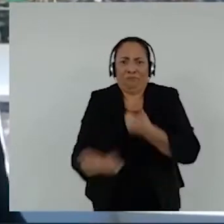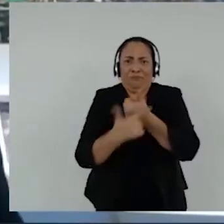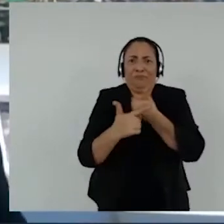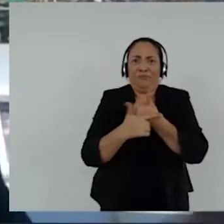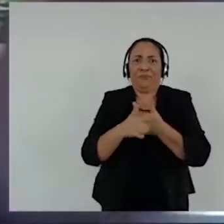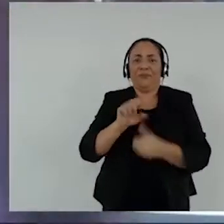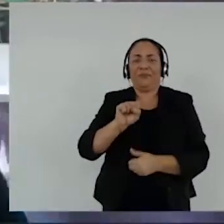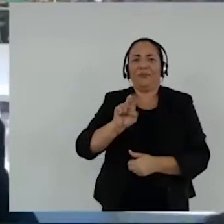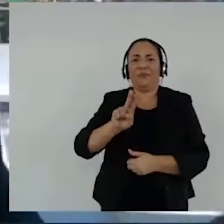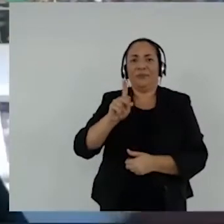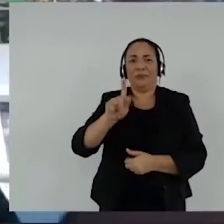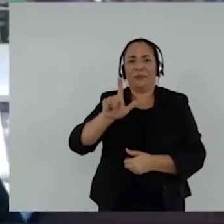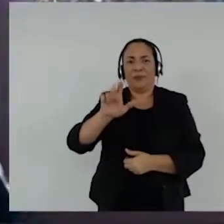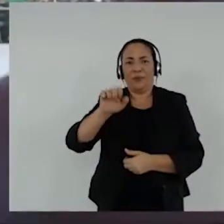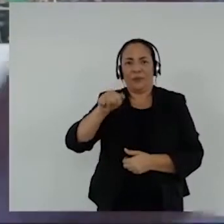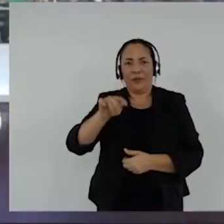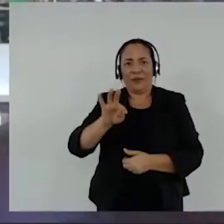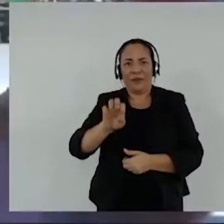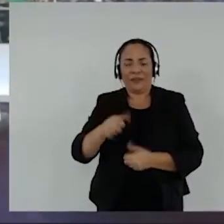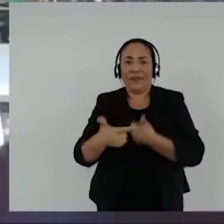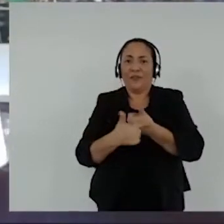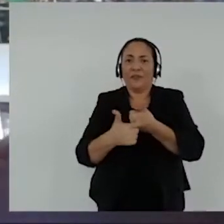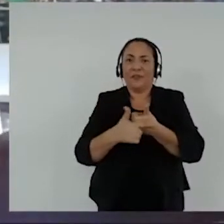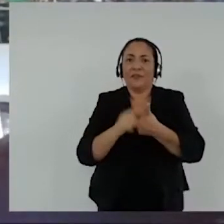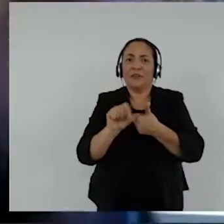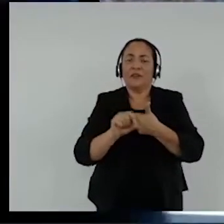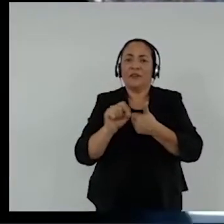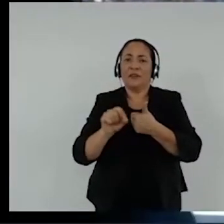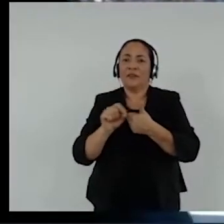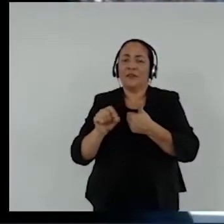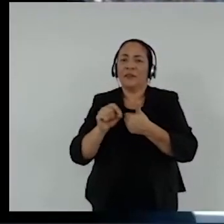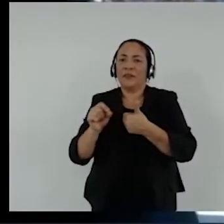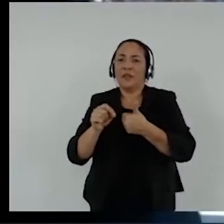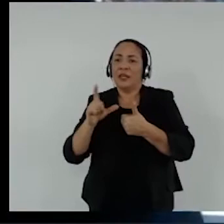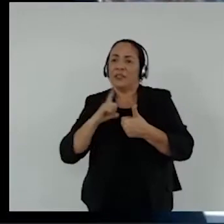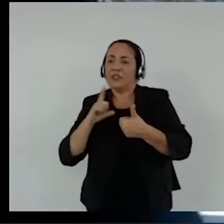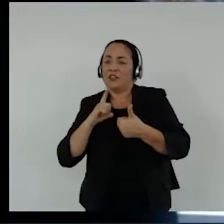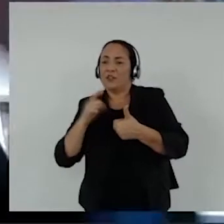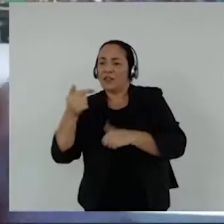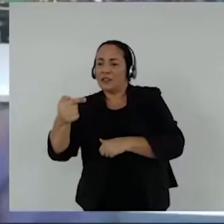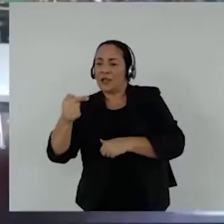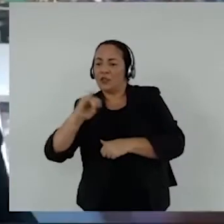legislação. Me parece que a função dele seria cautelar pela possibilidade de 7 jurados